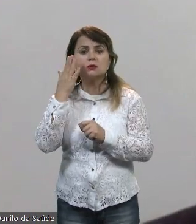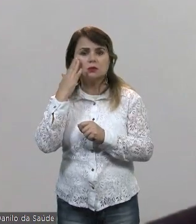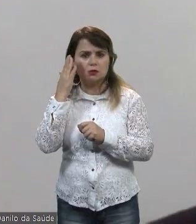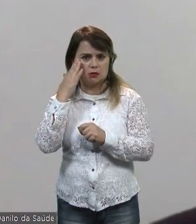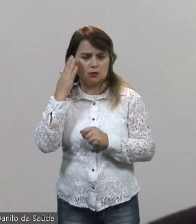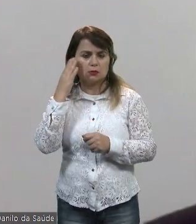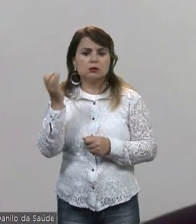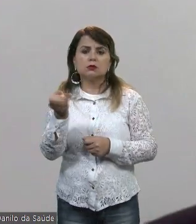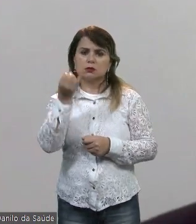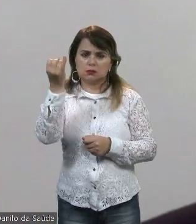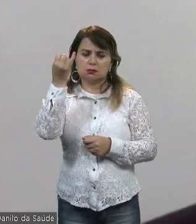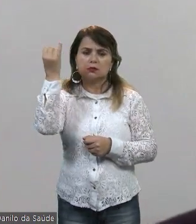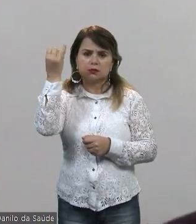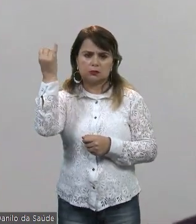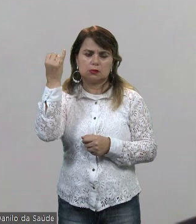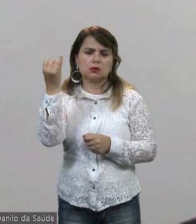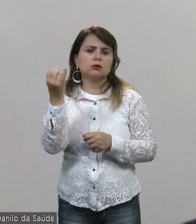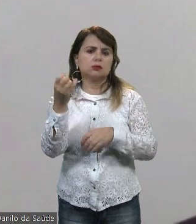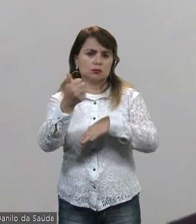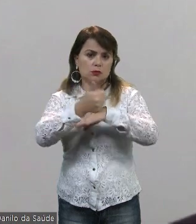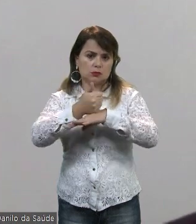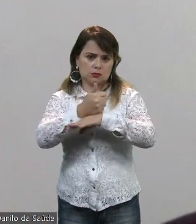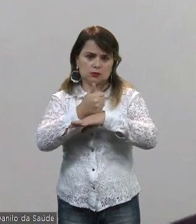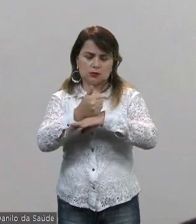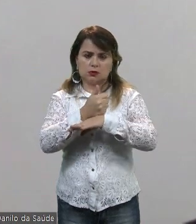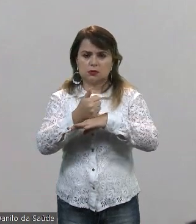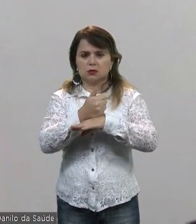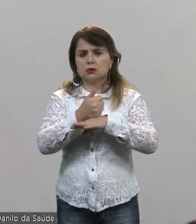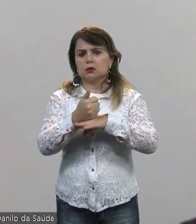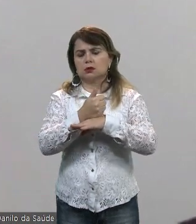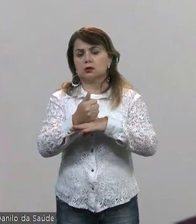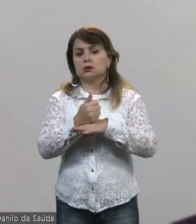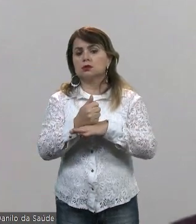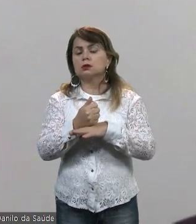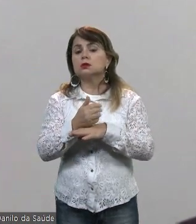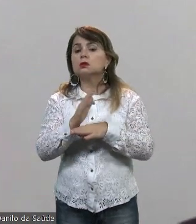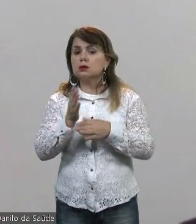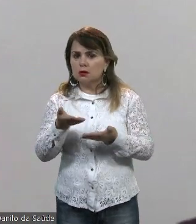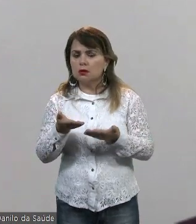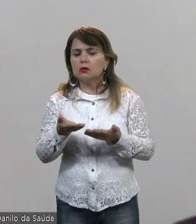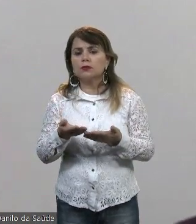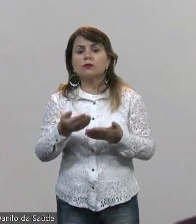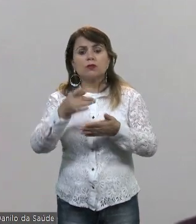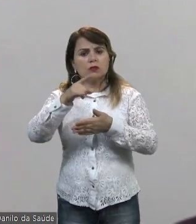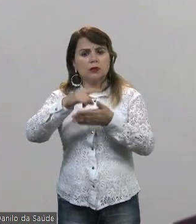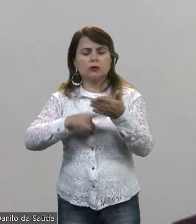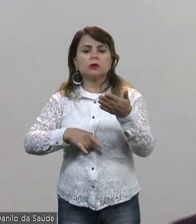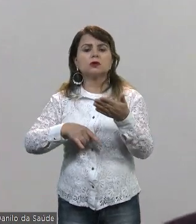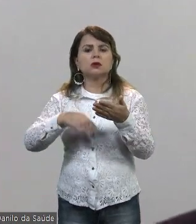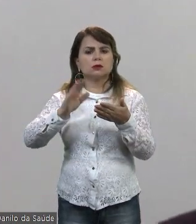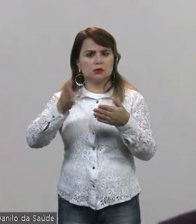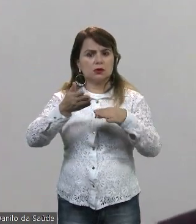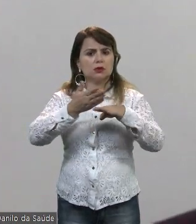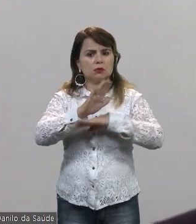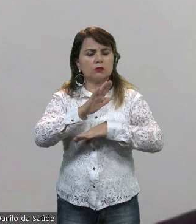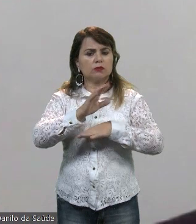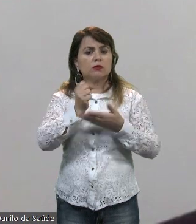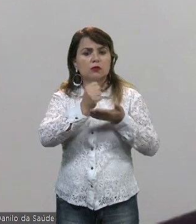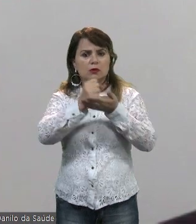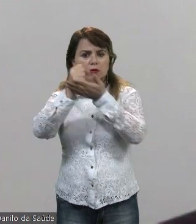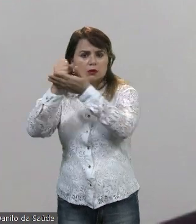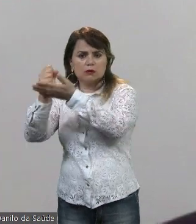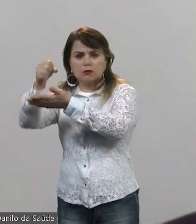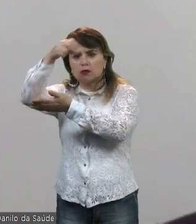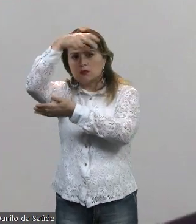importância desses profissionais. Esse projeto foi aprovado, foi encaminhado ao prefeito e que